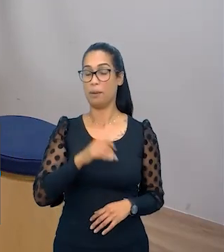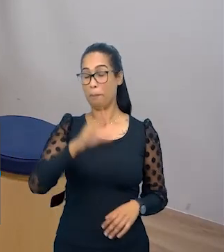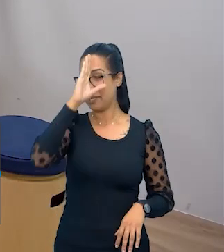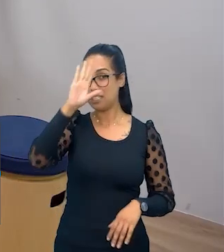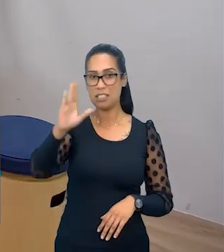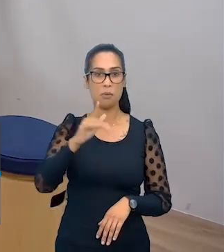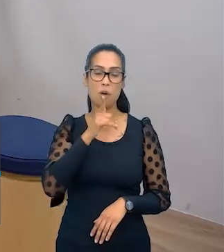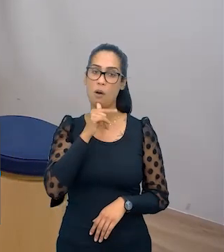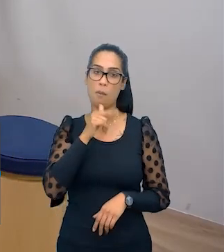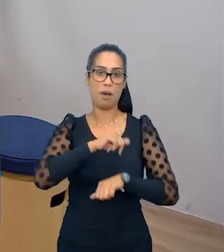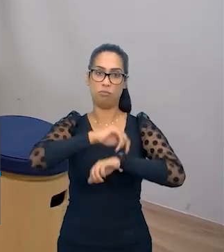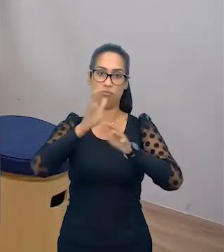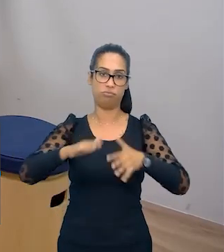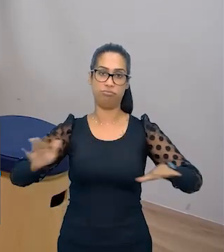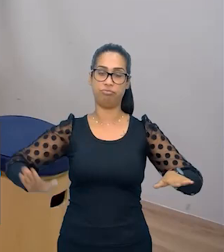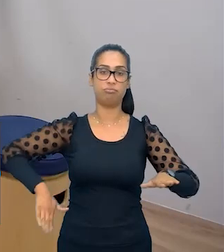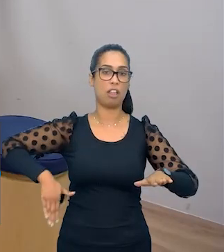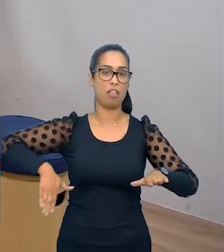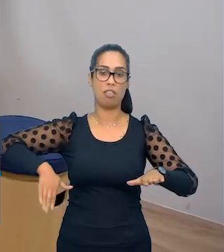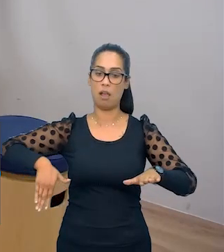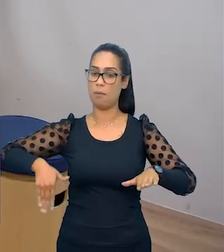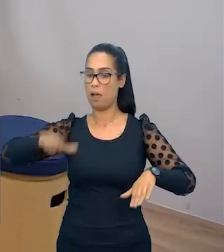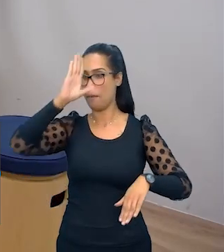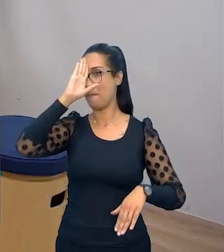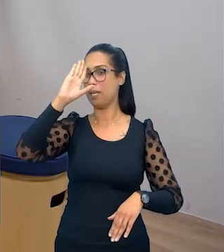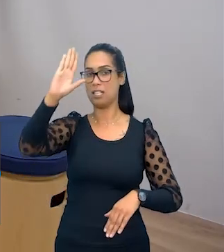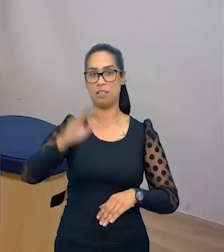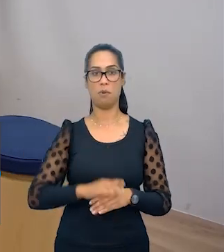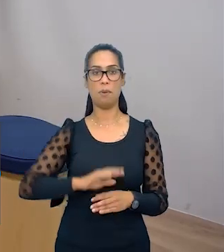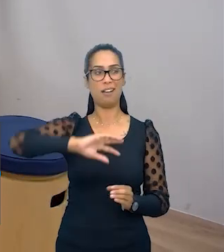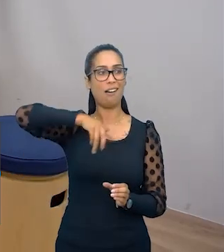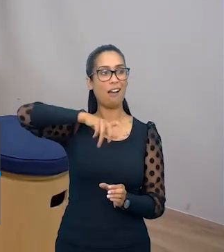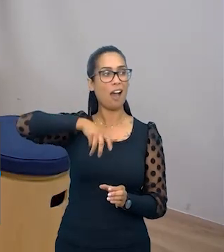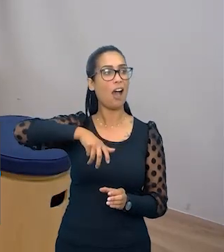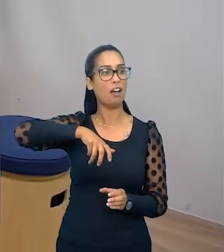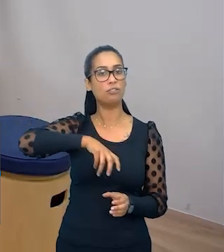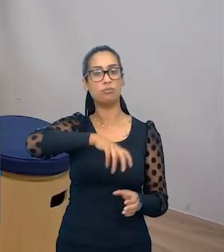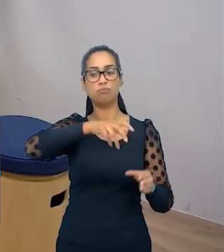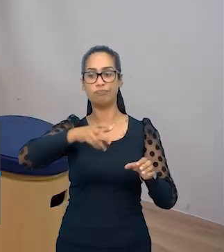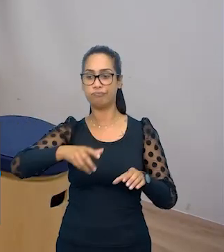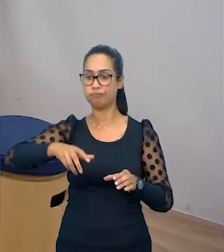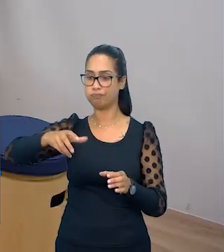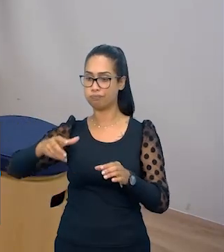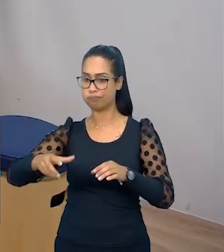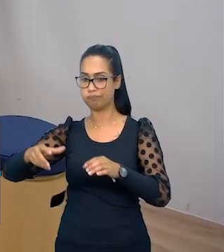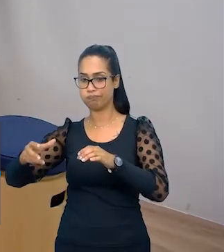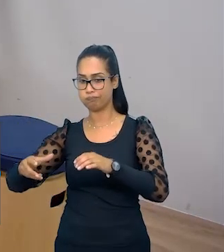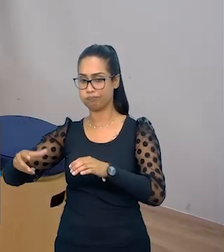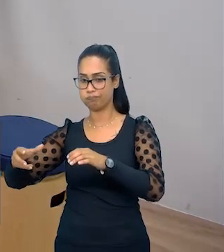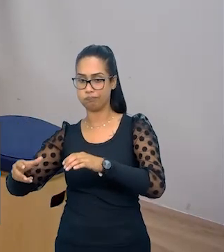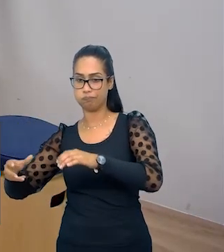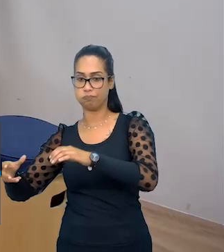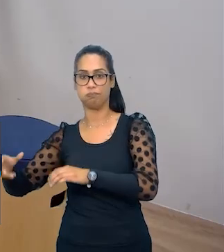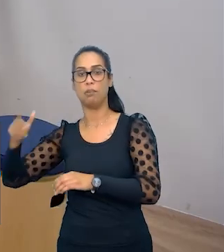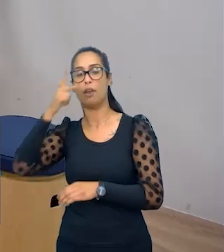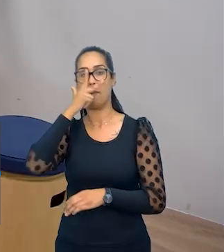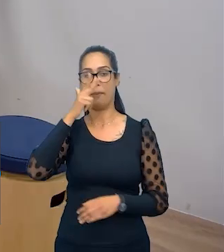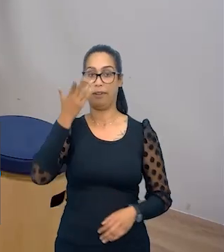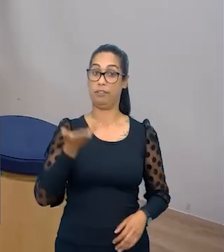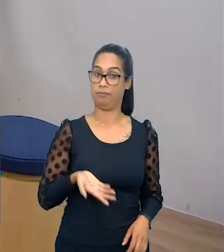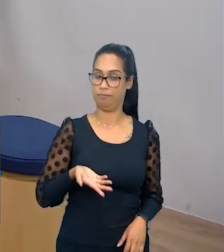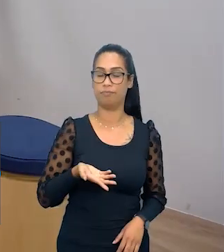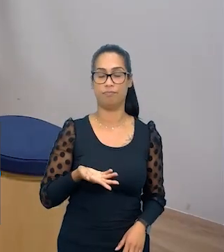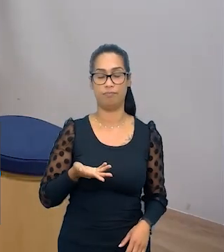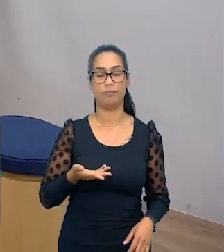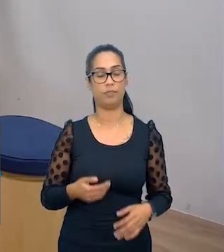boiando. Quem né? sabe, da mesma né? forma que você descartou erroneamente, pode, né? Voltar para você, Exato. né?